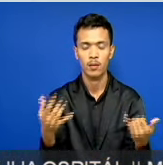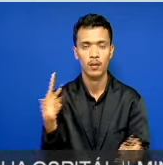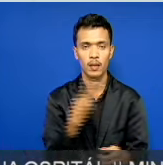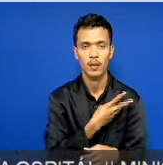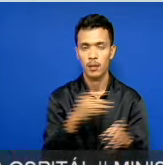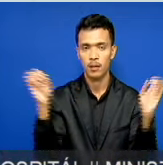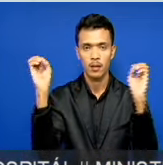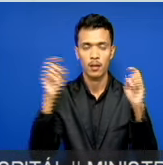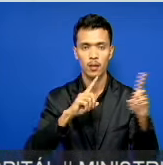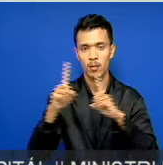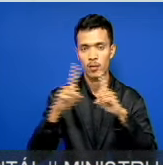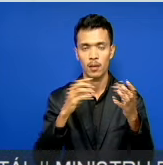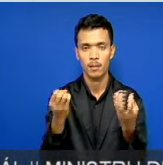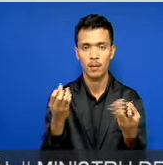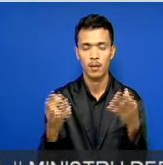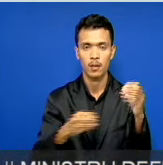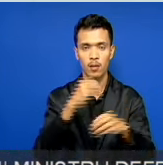história, mas bem, está caracare,